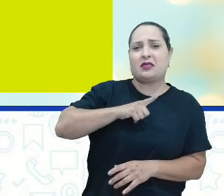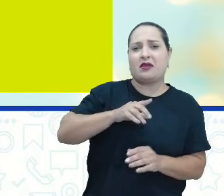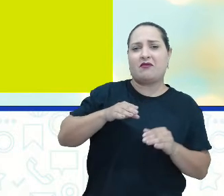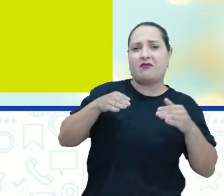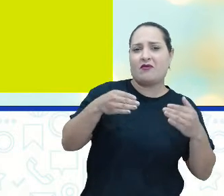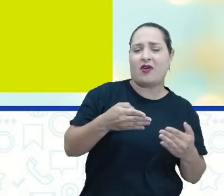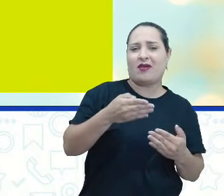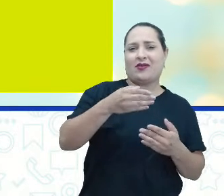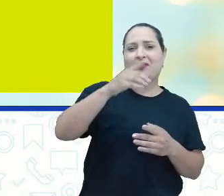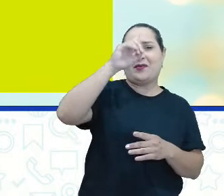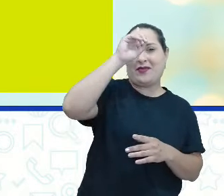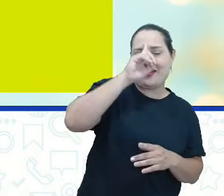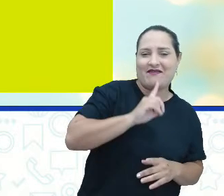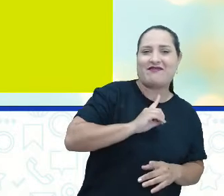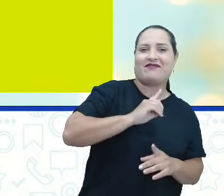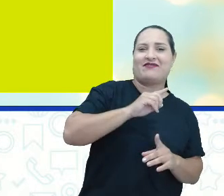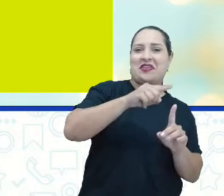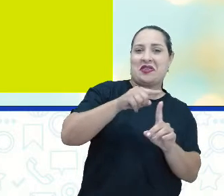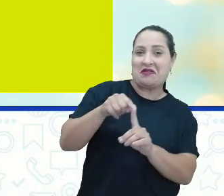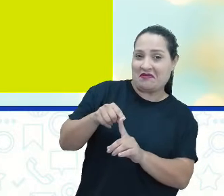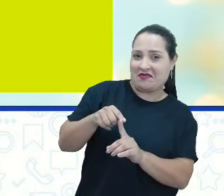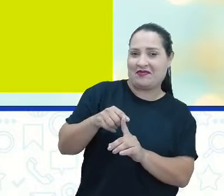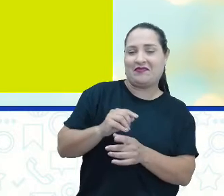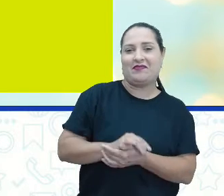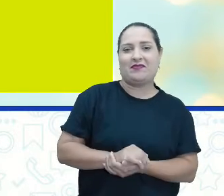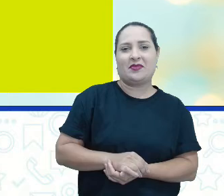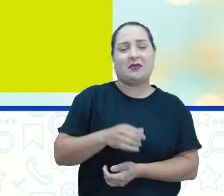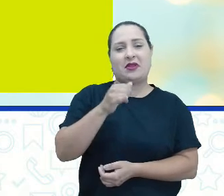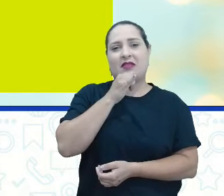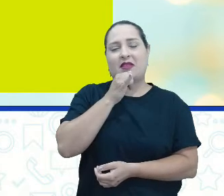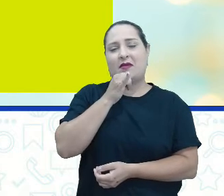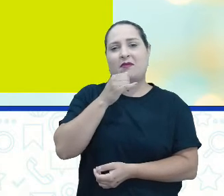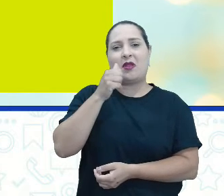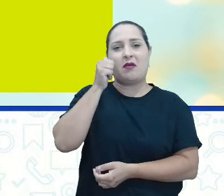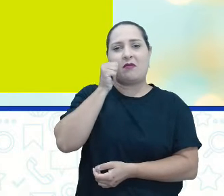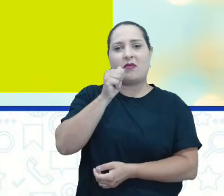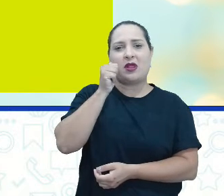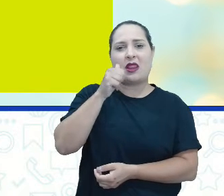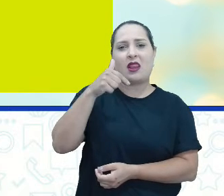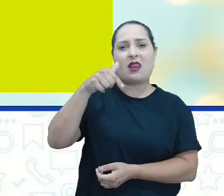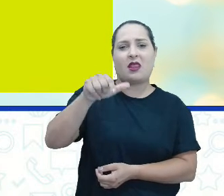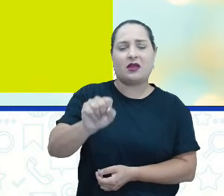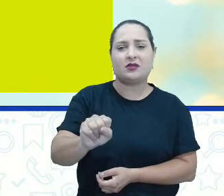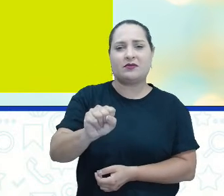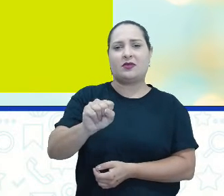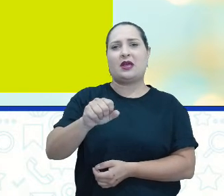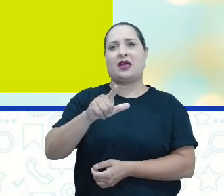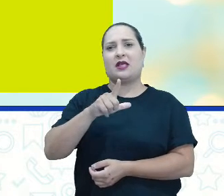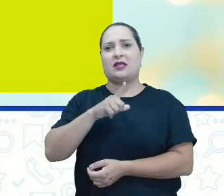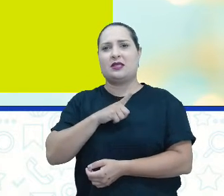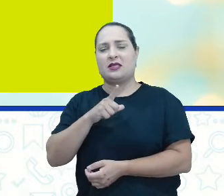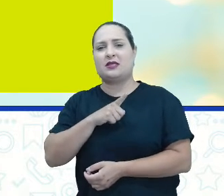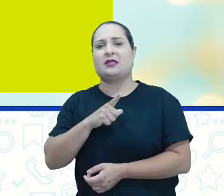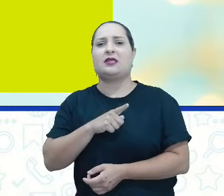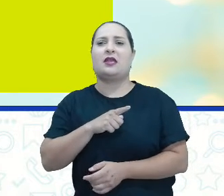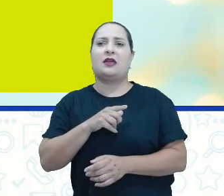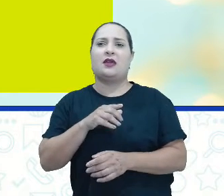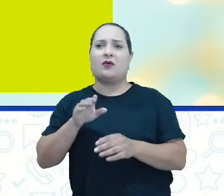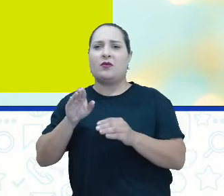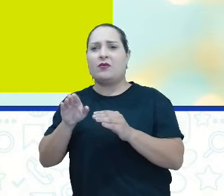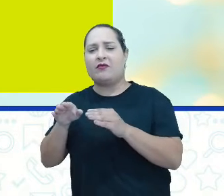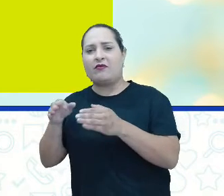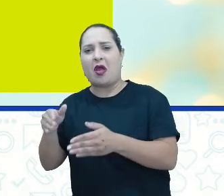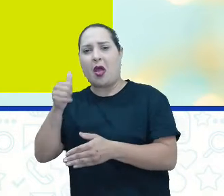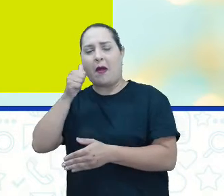né? As mulheres lésbicas ou são hipersexualizadas, ou são masculinizadas